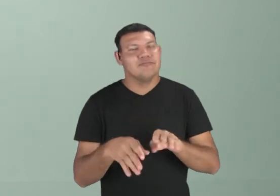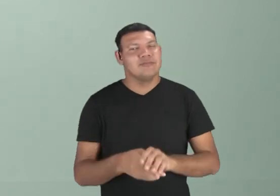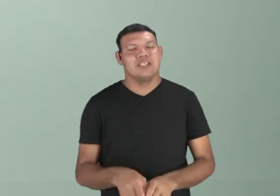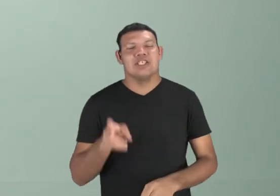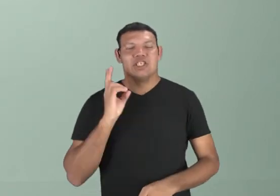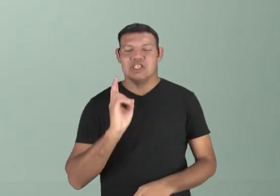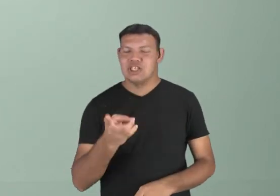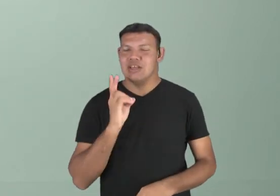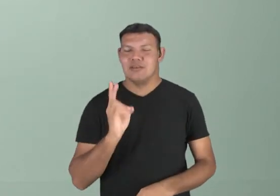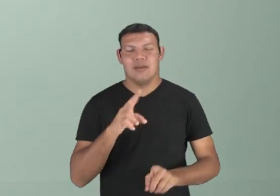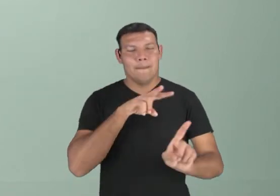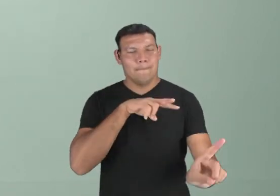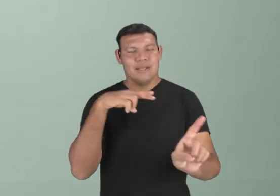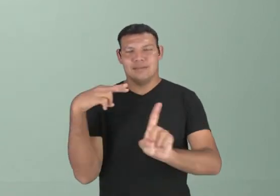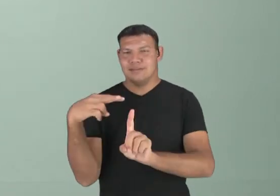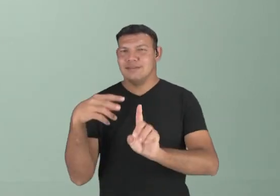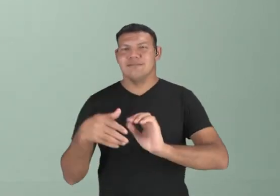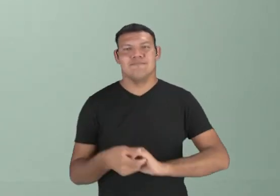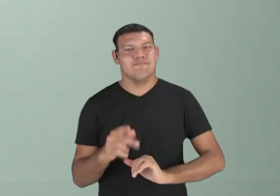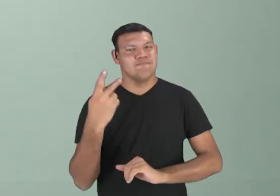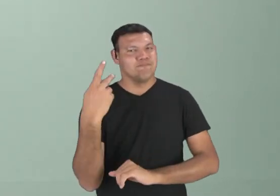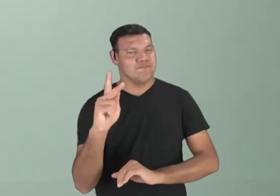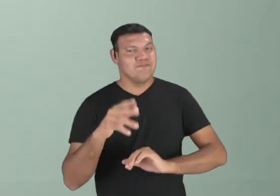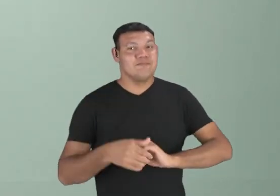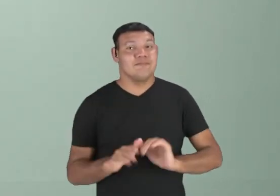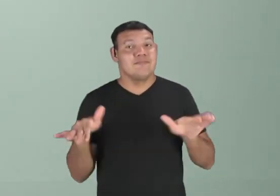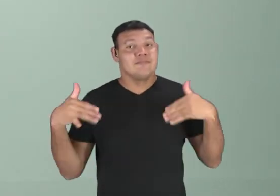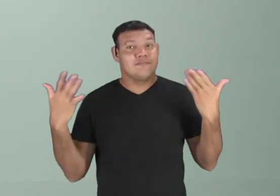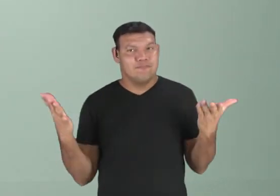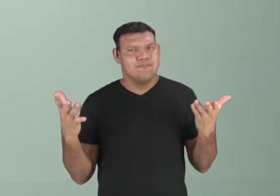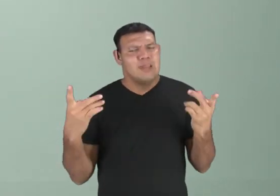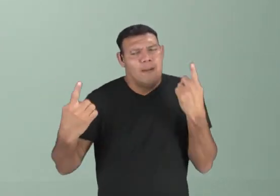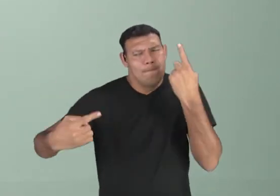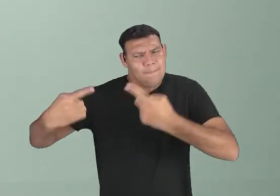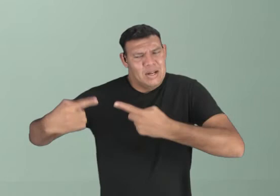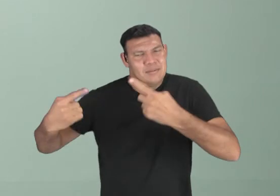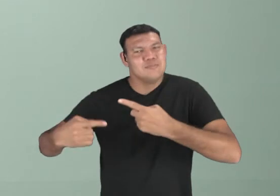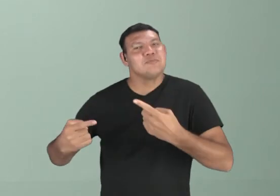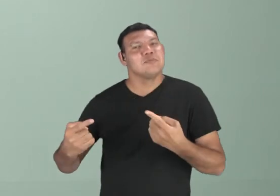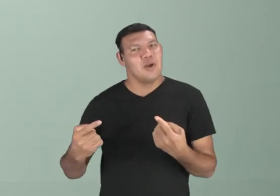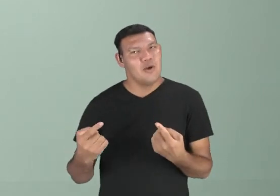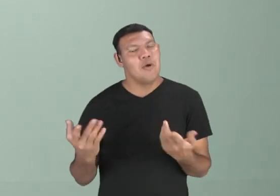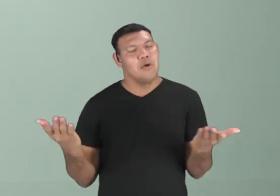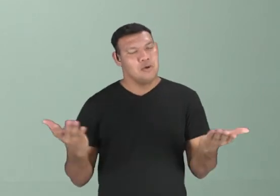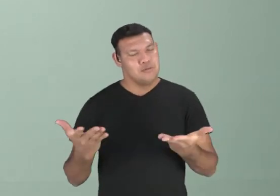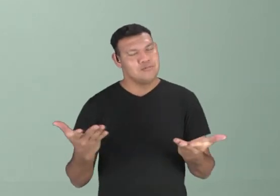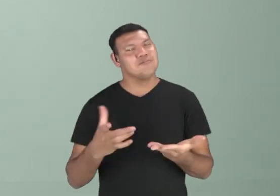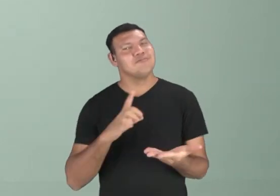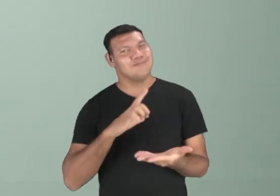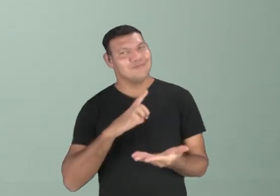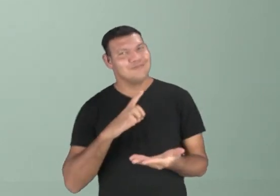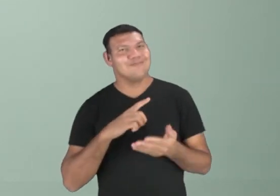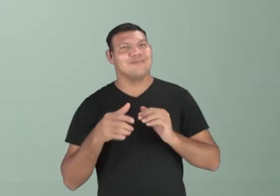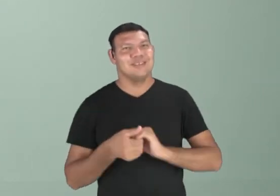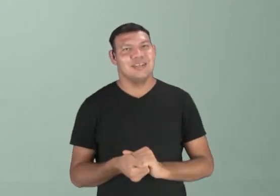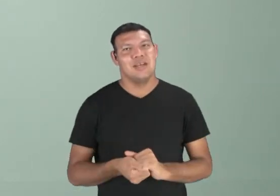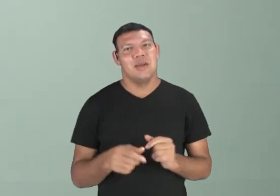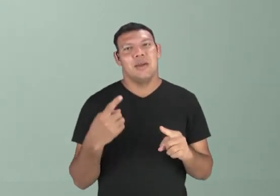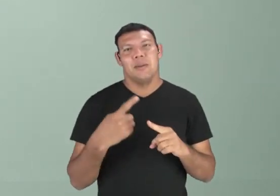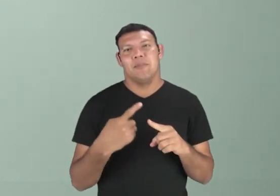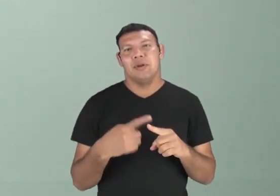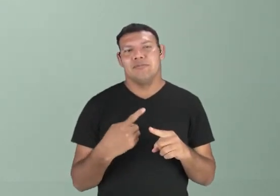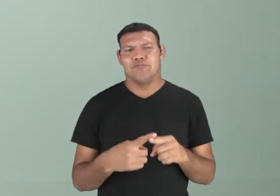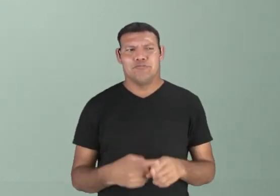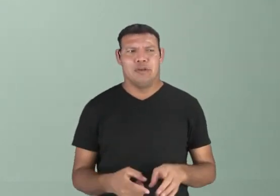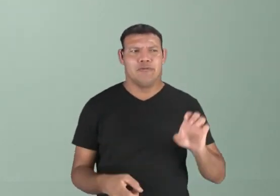do contra, na visão deles. Digamos assim que é uma discussão que até hoje é válida para nós, Quem é que está de um lado,